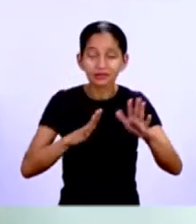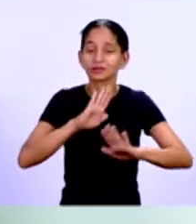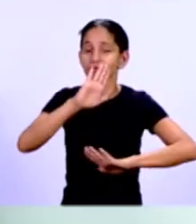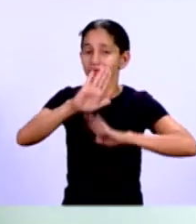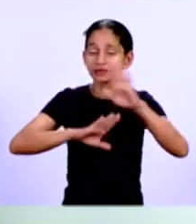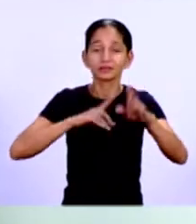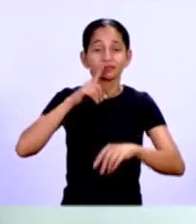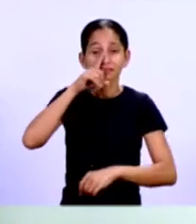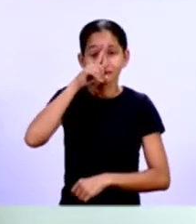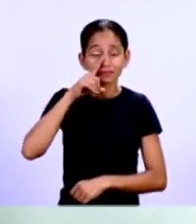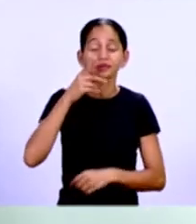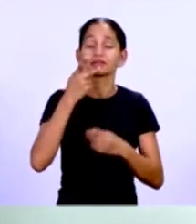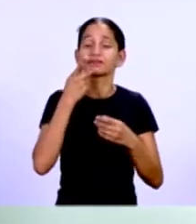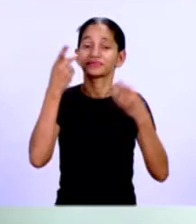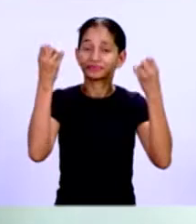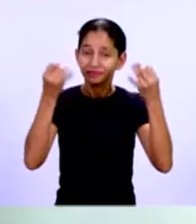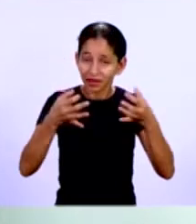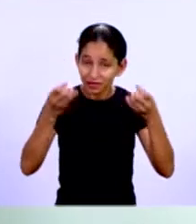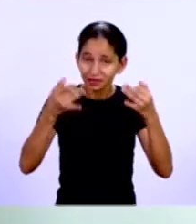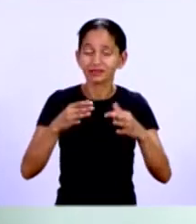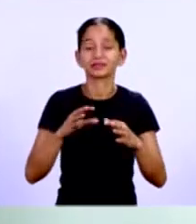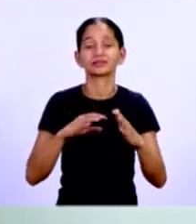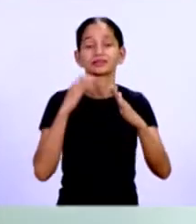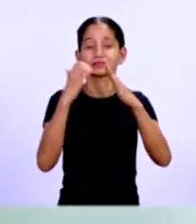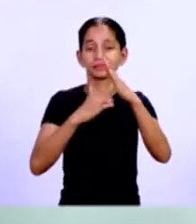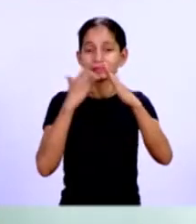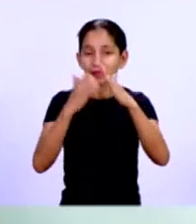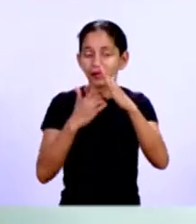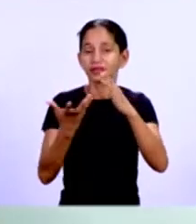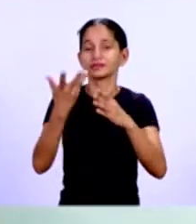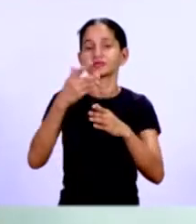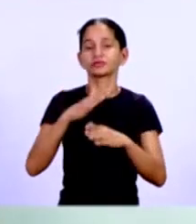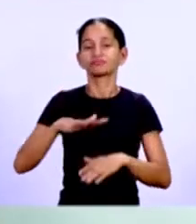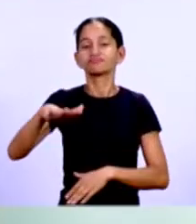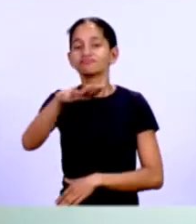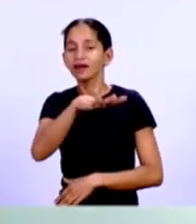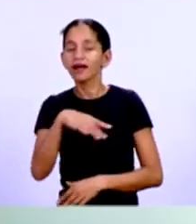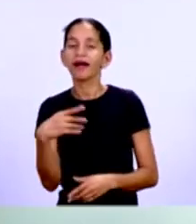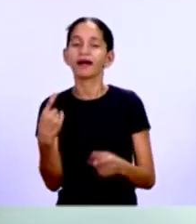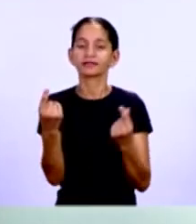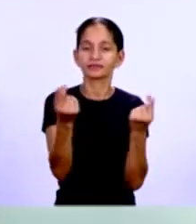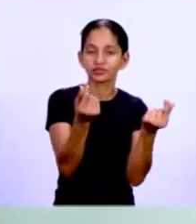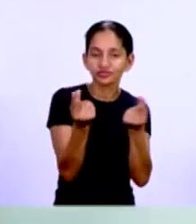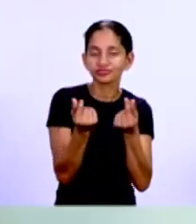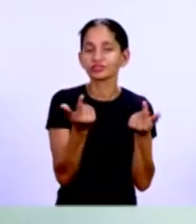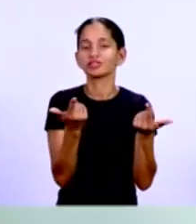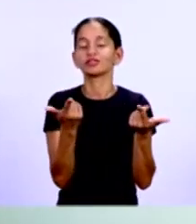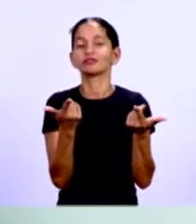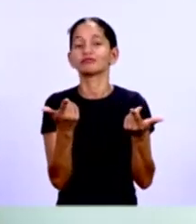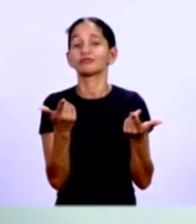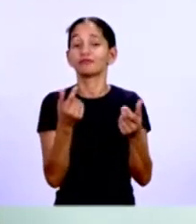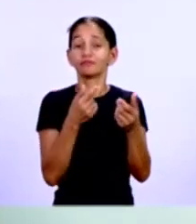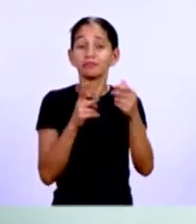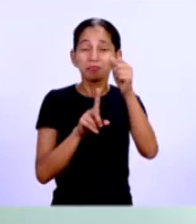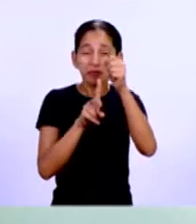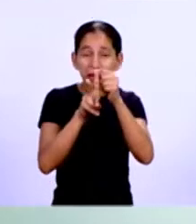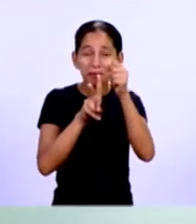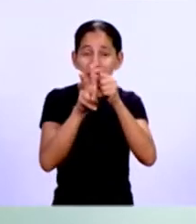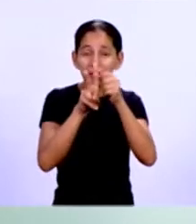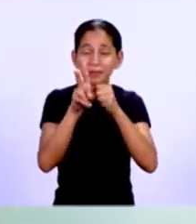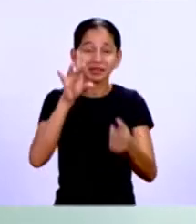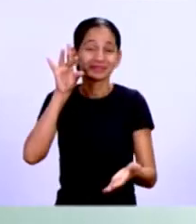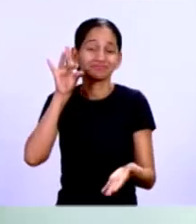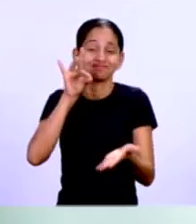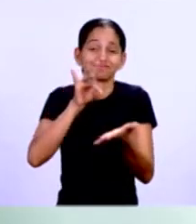riscos, principalmente quando a gente está falando de mercado de ações ou de mercado do dólar. Esse ano, nesses últimos meses, isso é mais verdade do